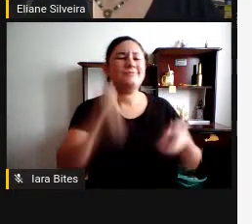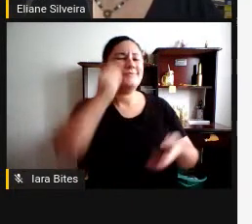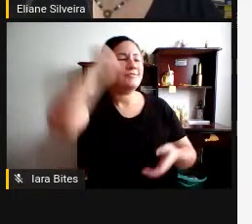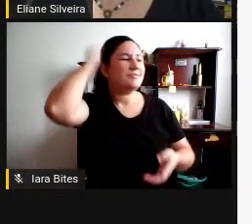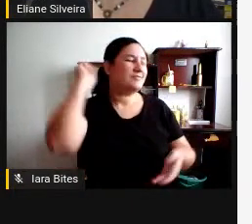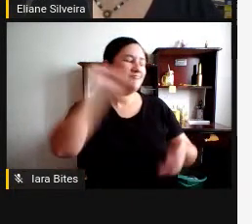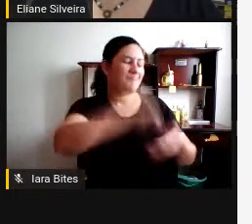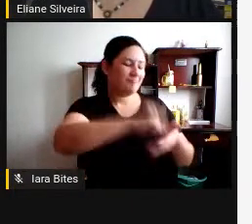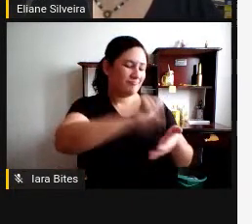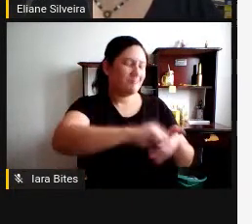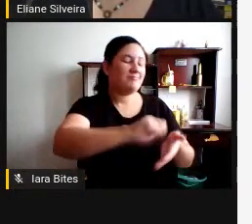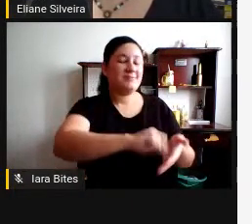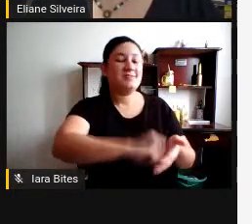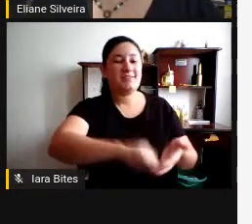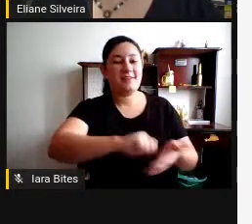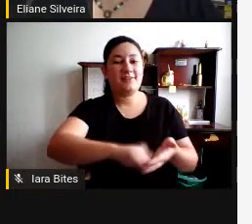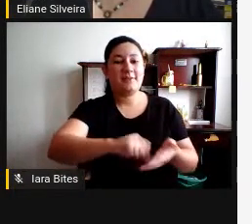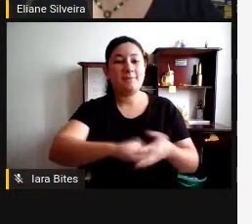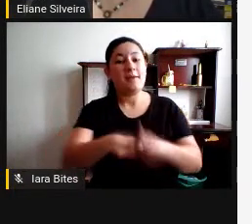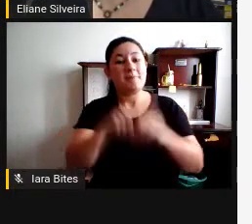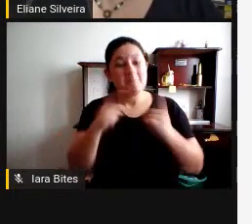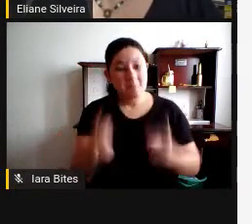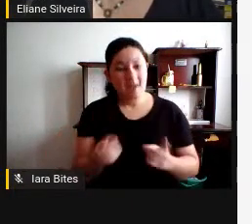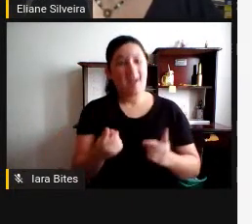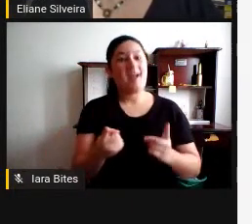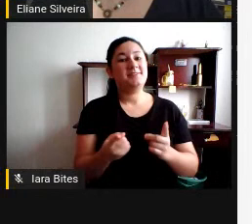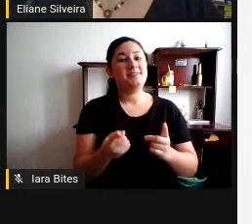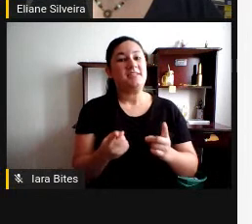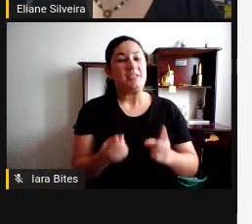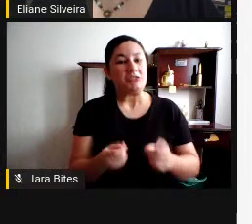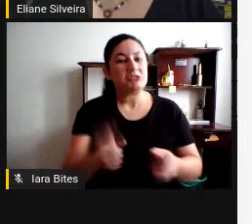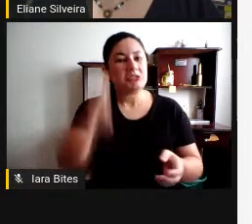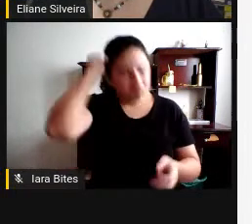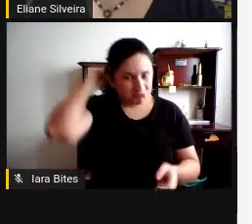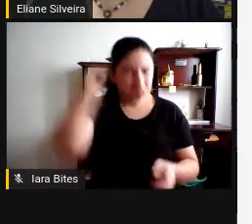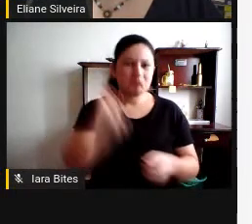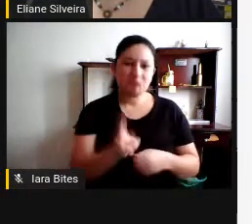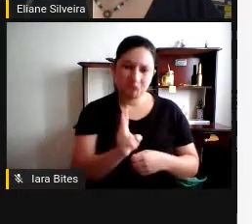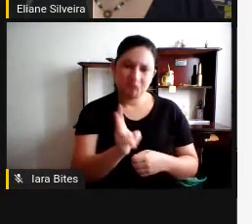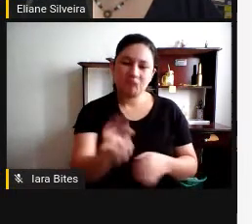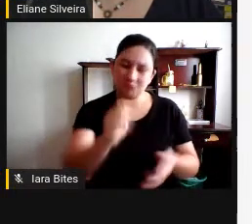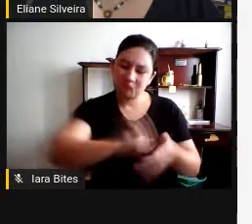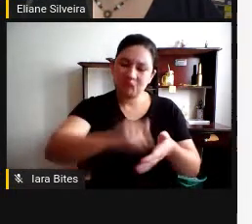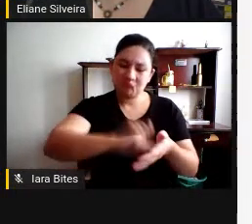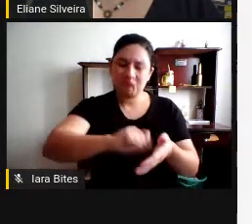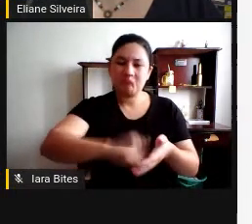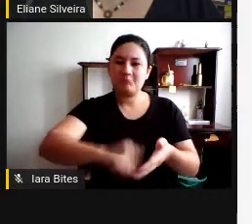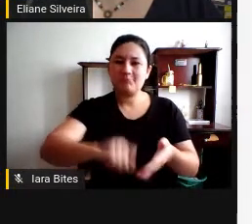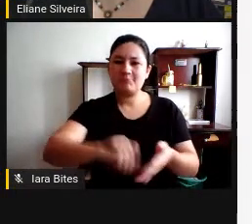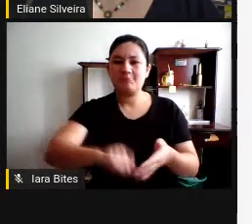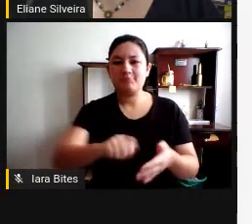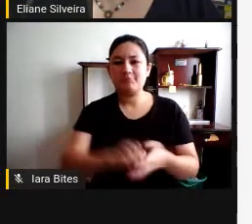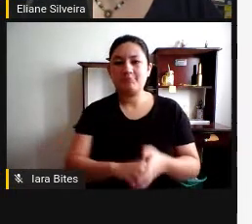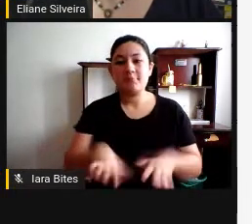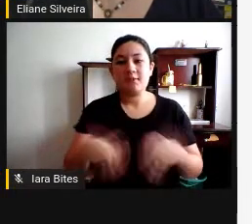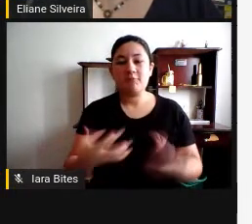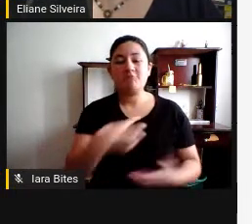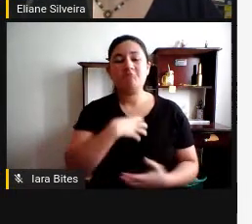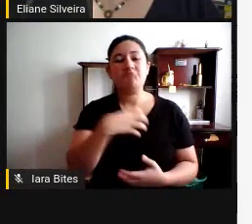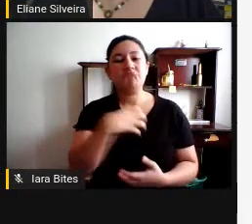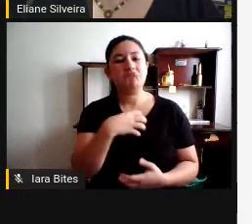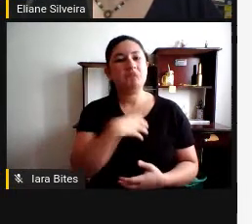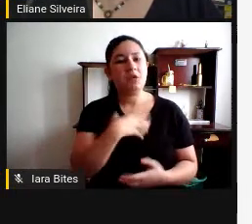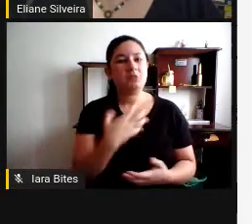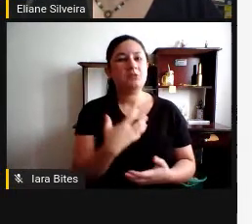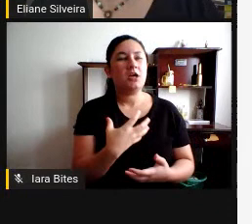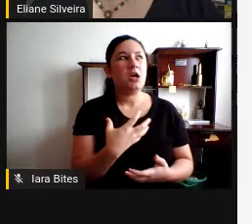O Sussir demonstra grande entusiasmo no trabalho, mas ele sente que a linguística do seu tempo, feita pelos seus contemporâneos, não